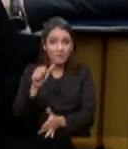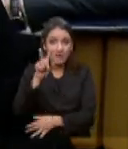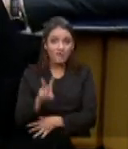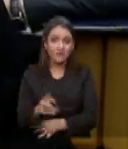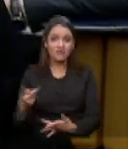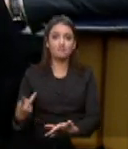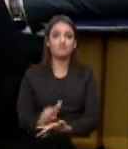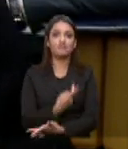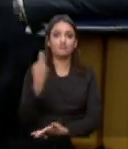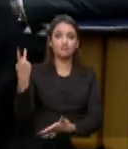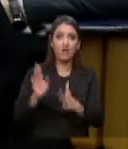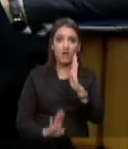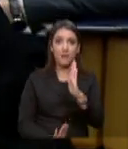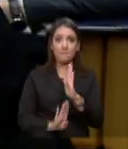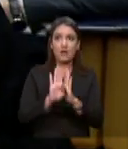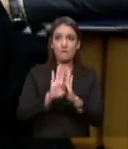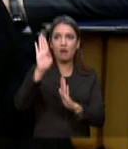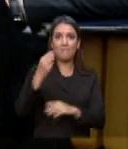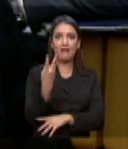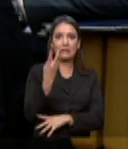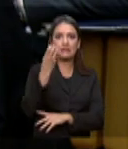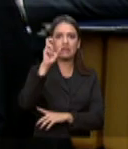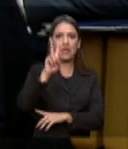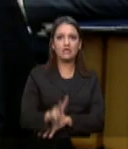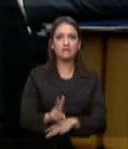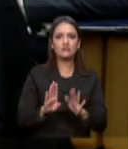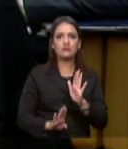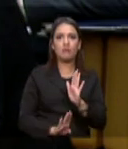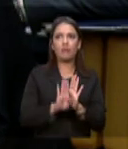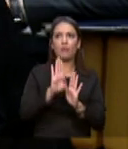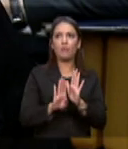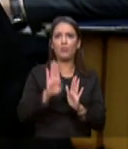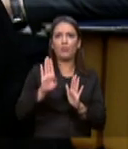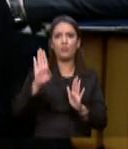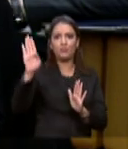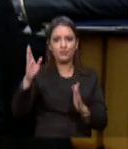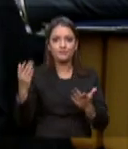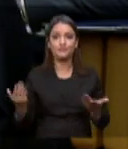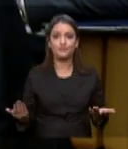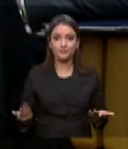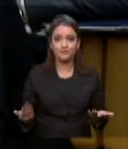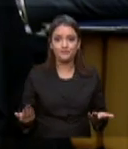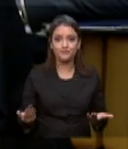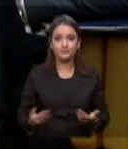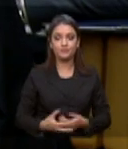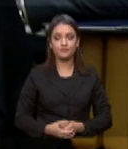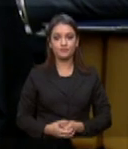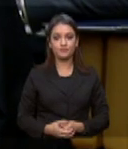um aumento consecutivo no desmatamento da Amazônia por 3 anos consecutivos.